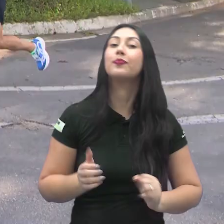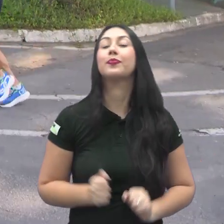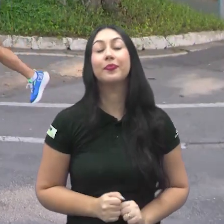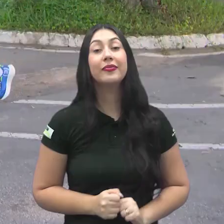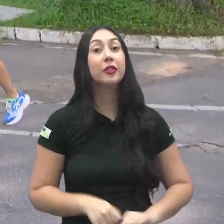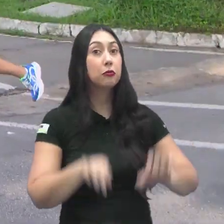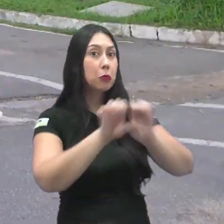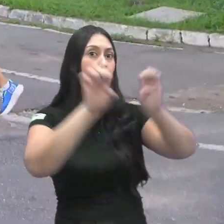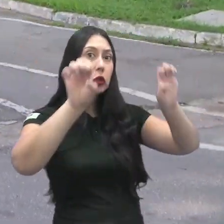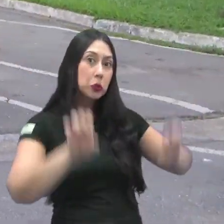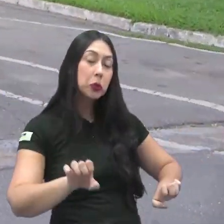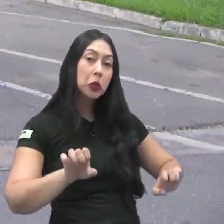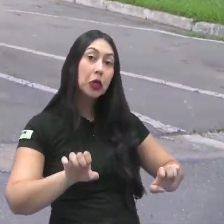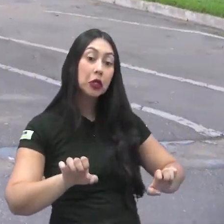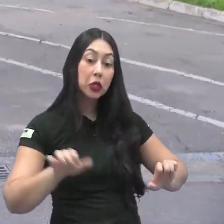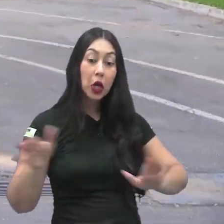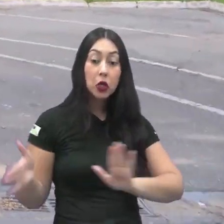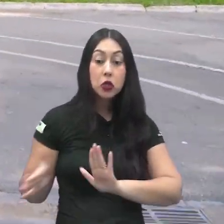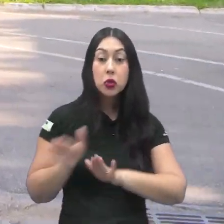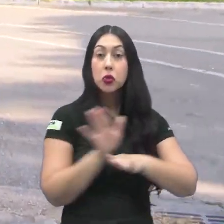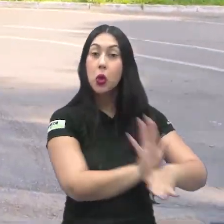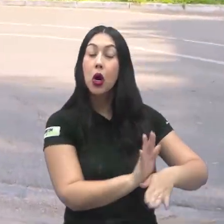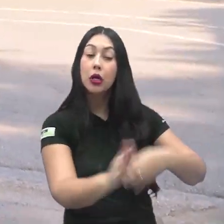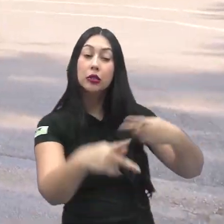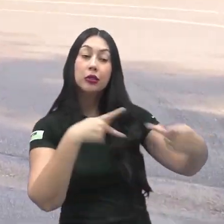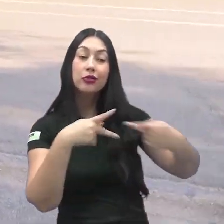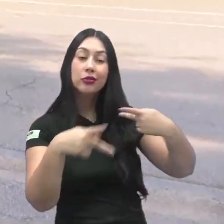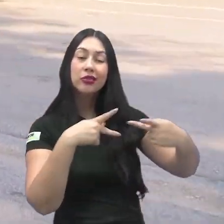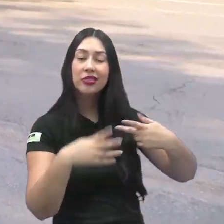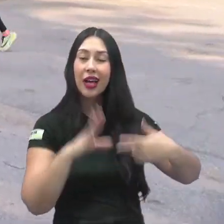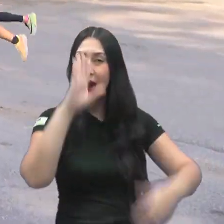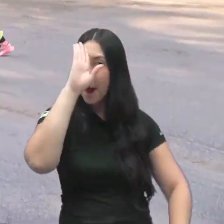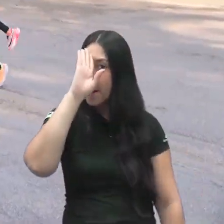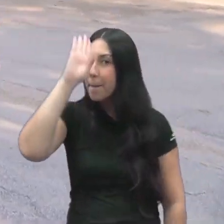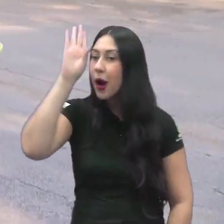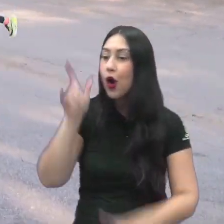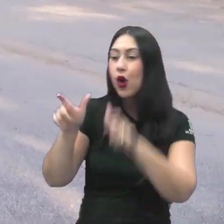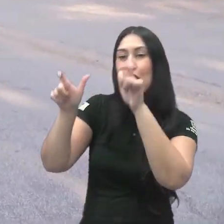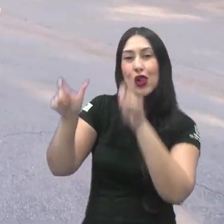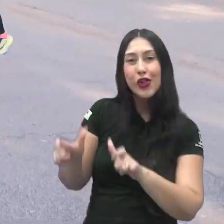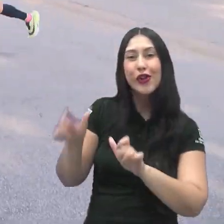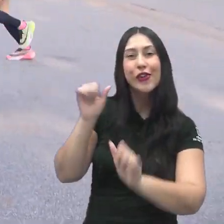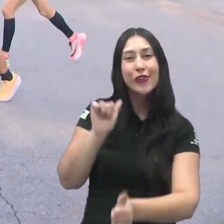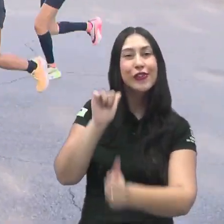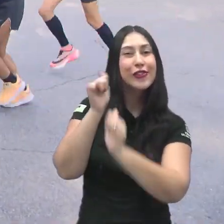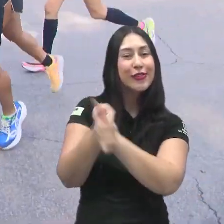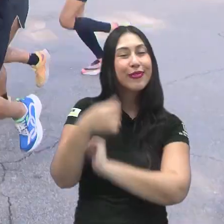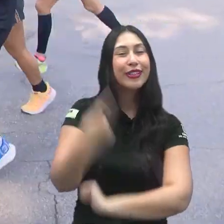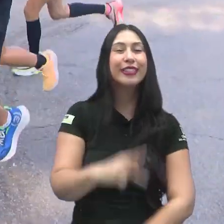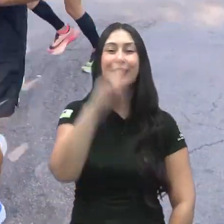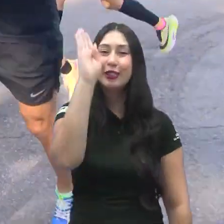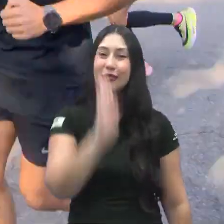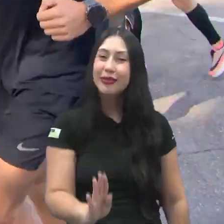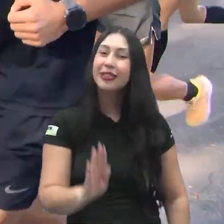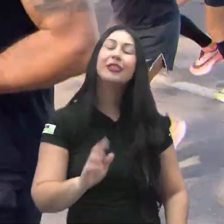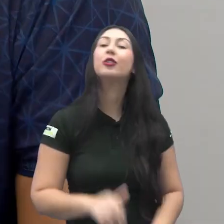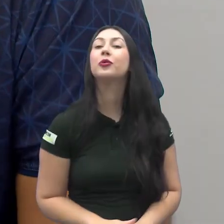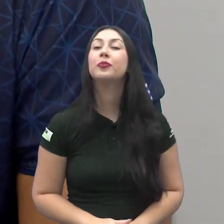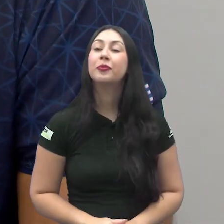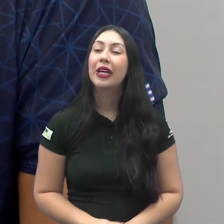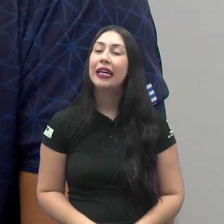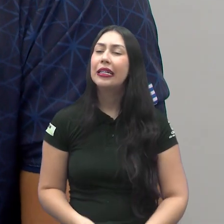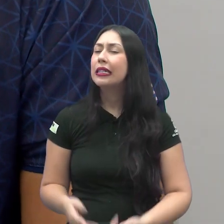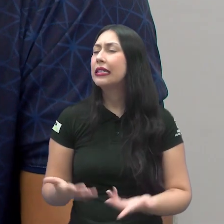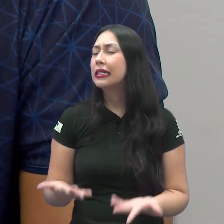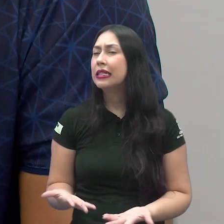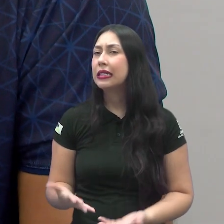confirmadas. Uma estrutura que colocou a cidade como um dos principais polos do esporte no país.